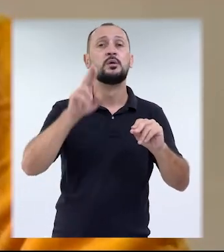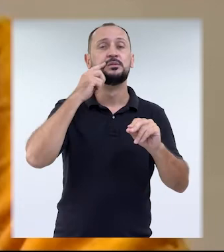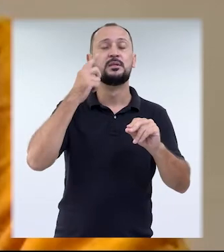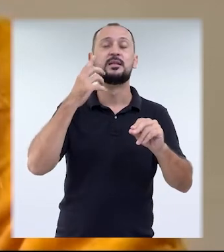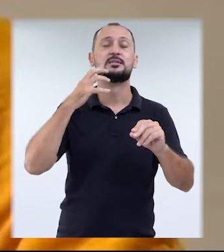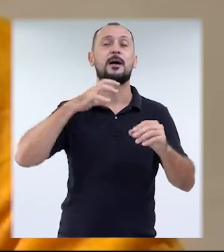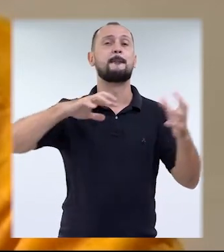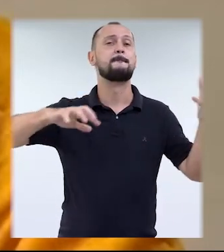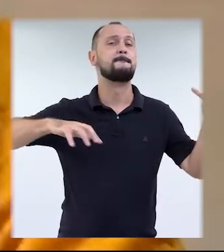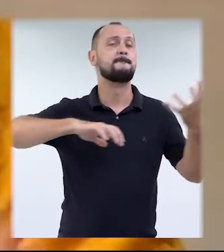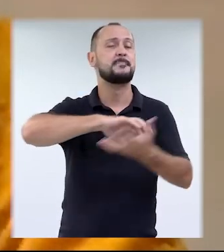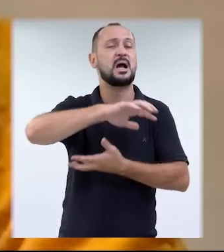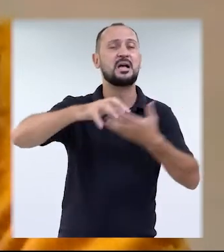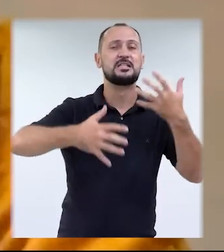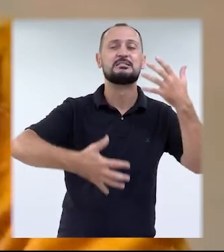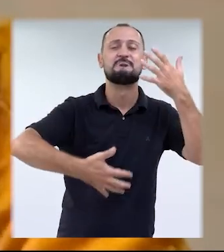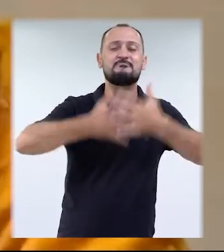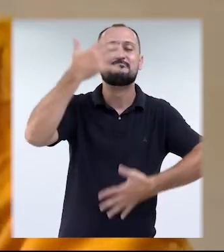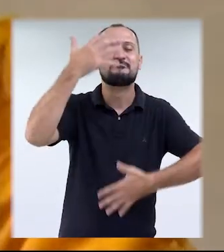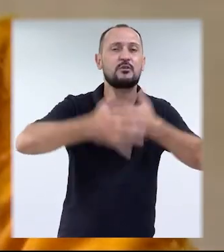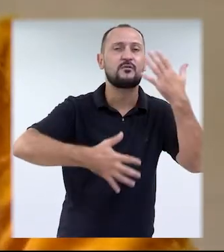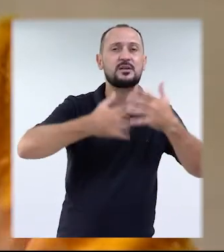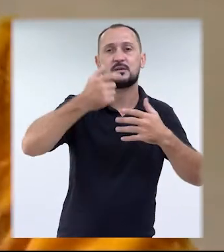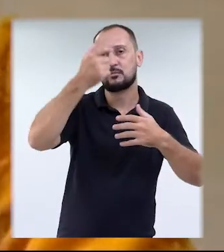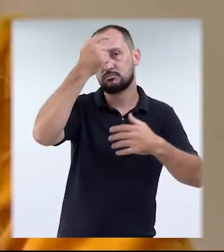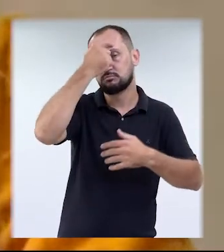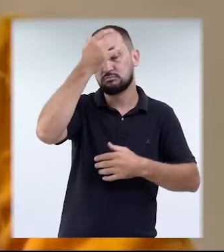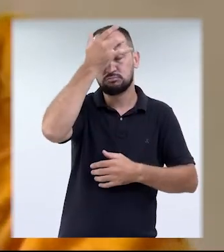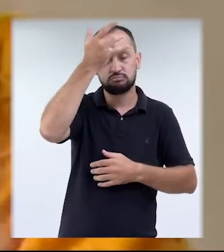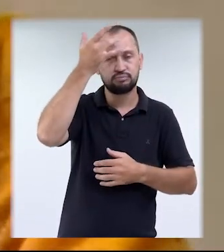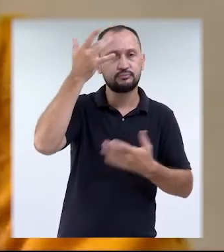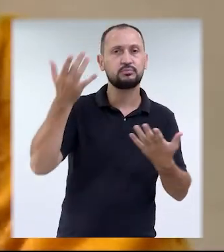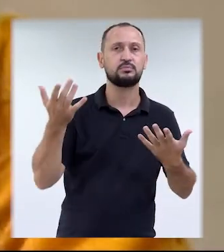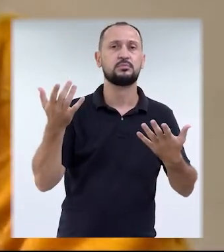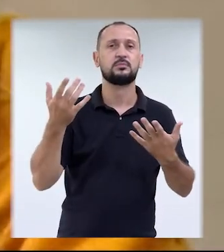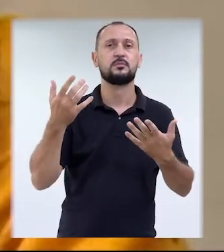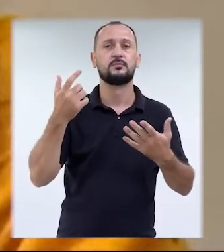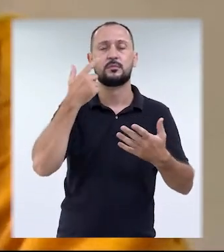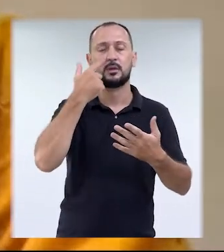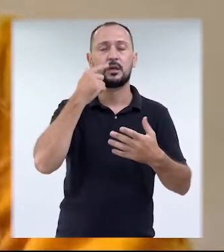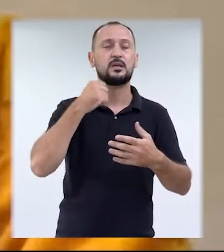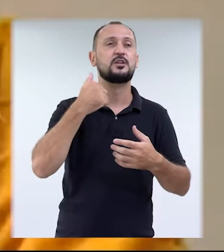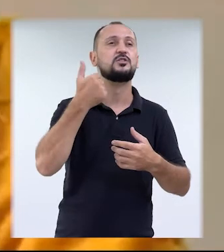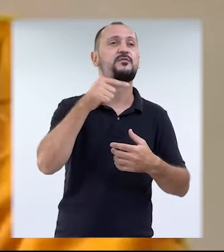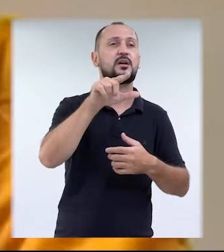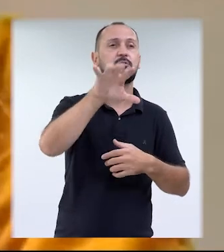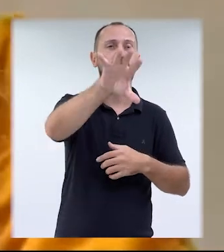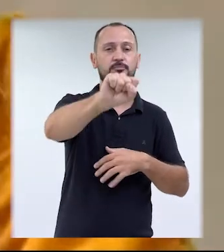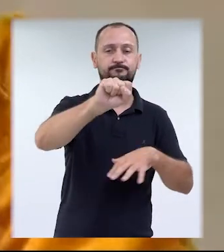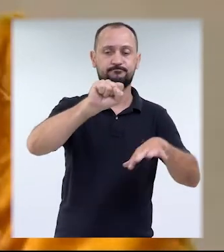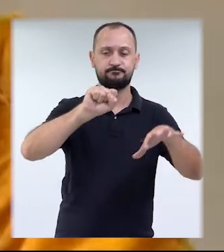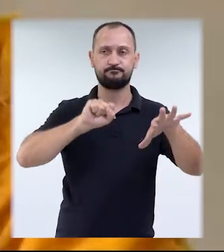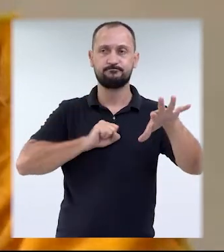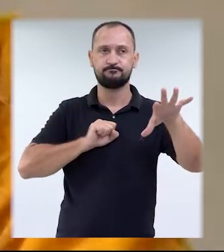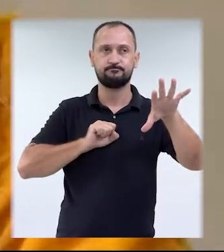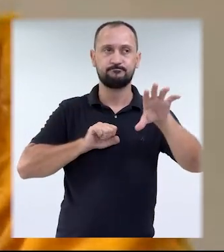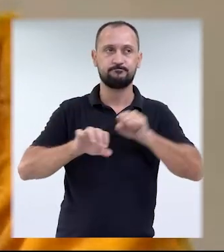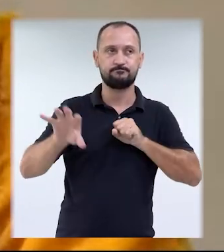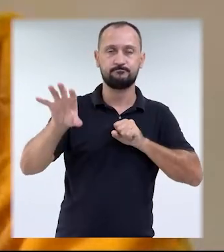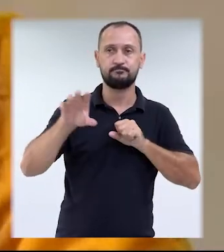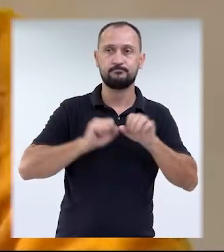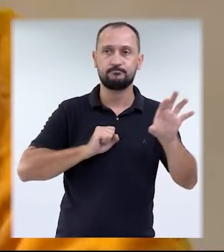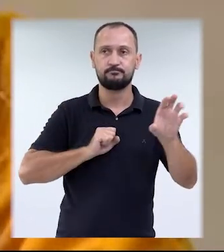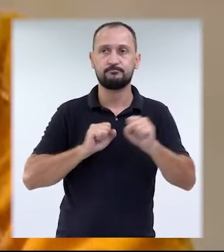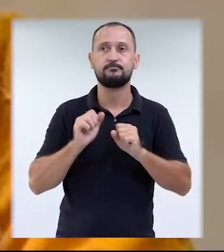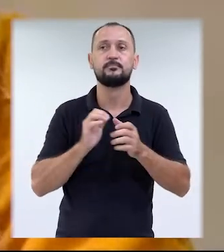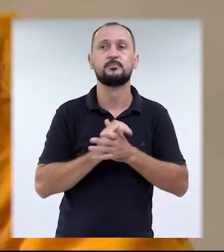através dessas perturbações psíquicas, dessas perturbações psicossomáticas, né, que ocorrem aí,